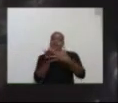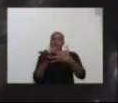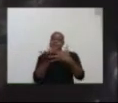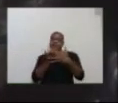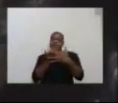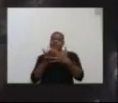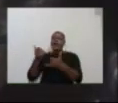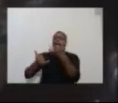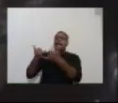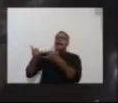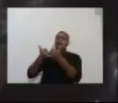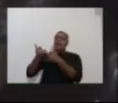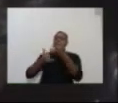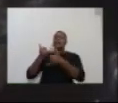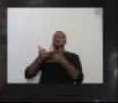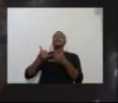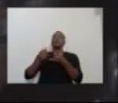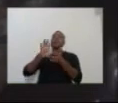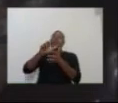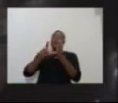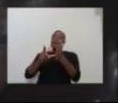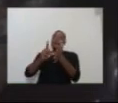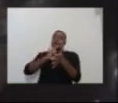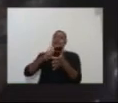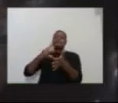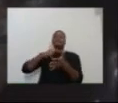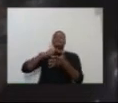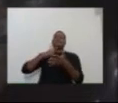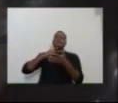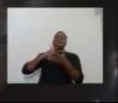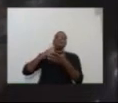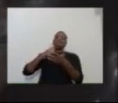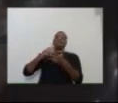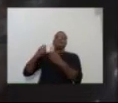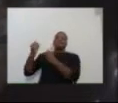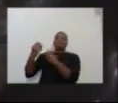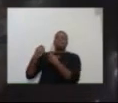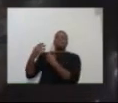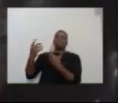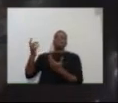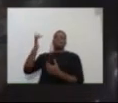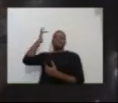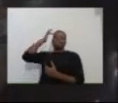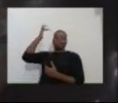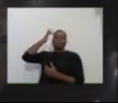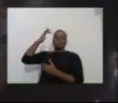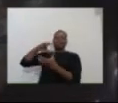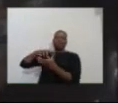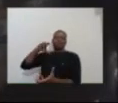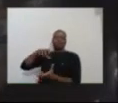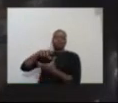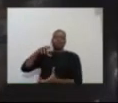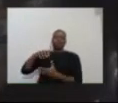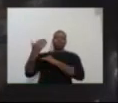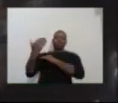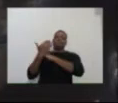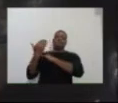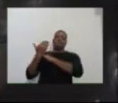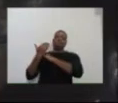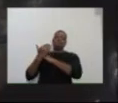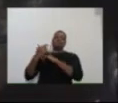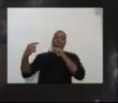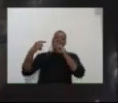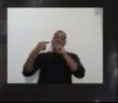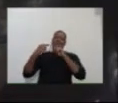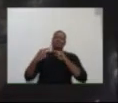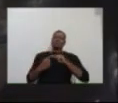mestres, tios e titias, senhoras e senhores, senhoritas, aplicando o conhecimento da maneira mais benéfica possível,